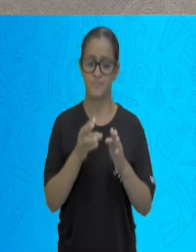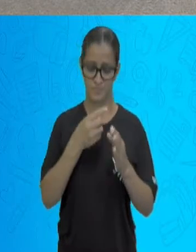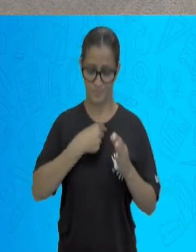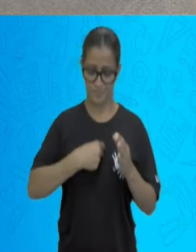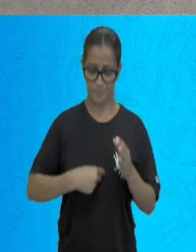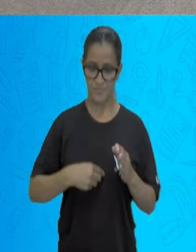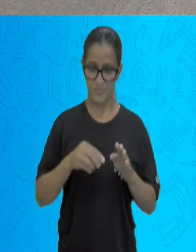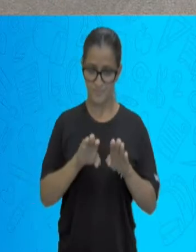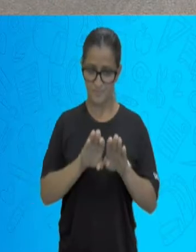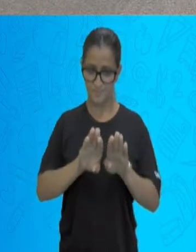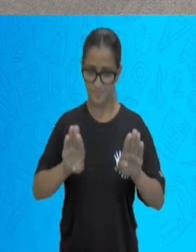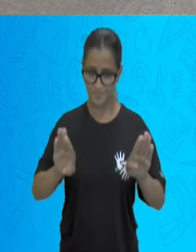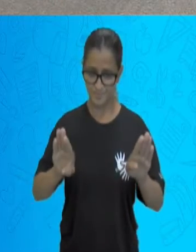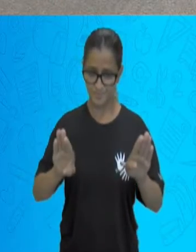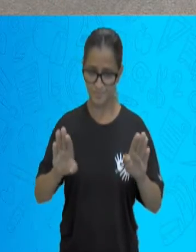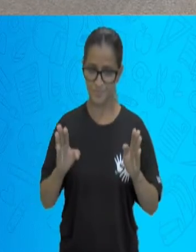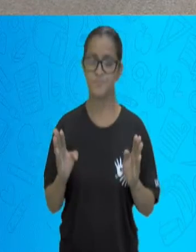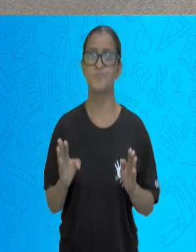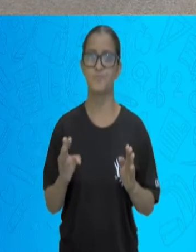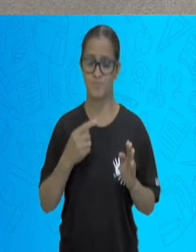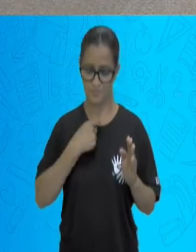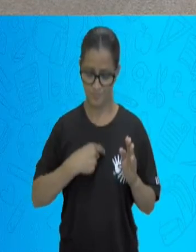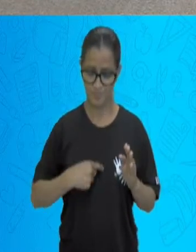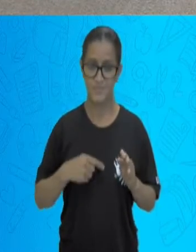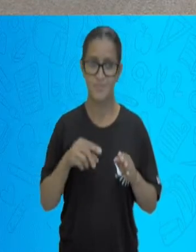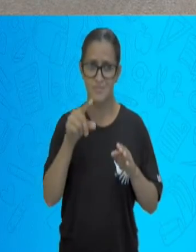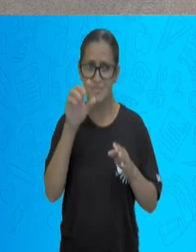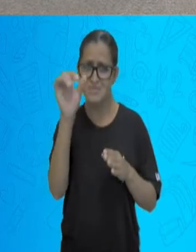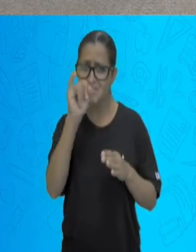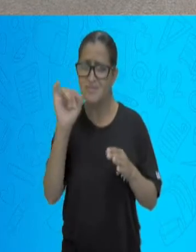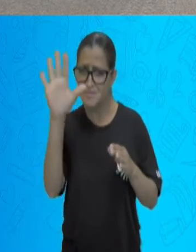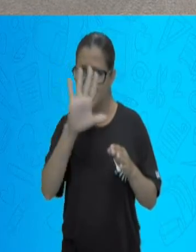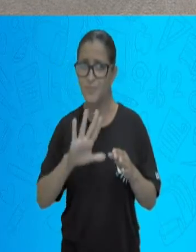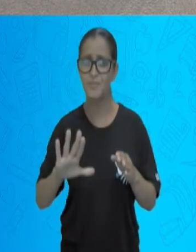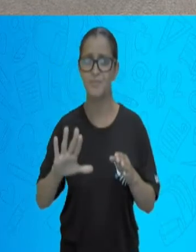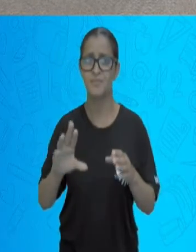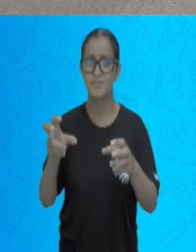faz uma bifurcação. Então, essa bifurcação aqui,